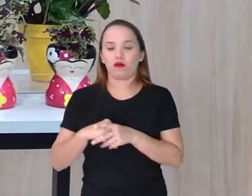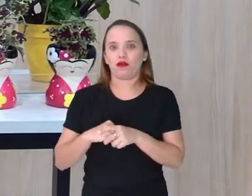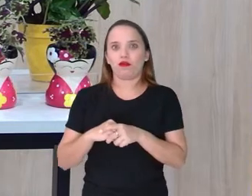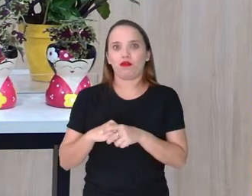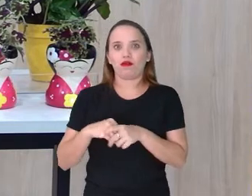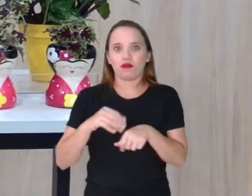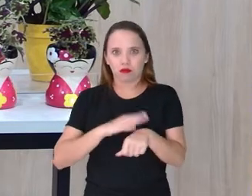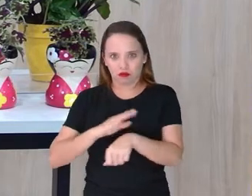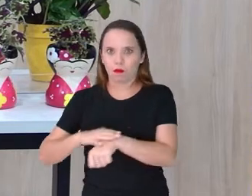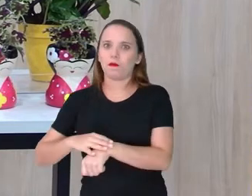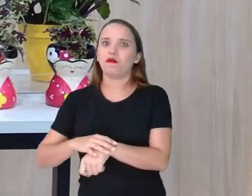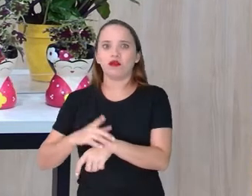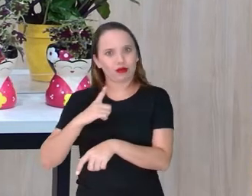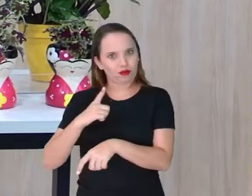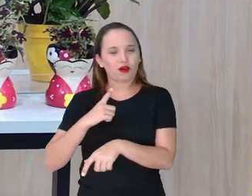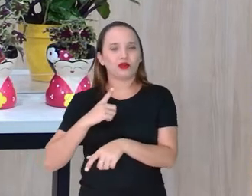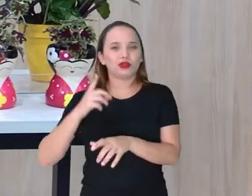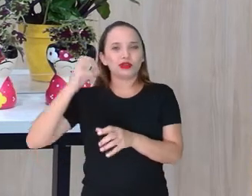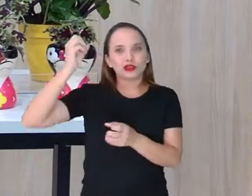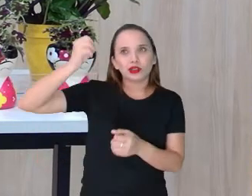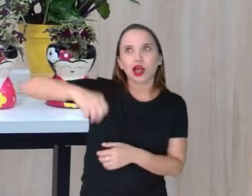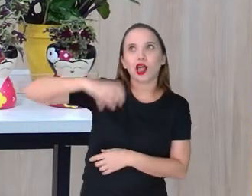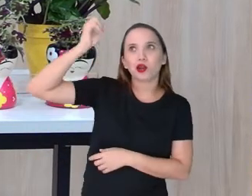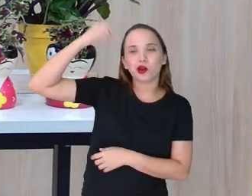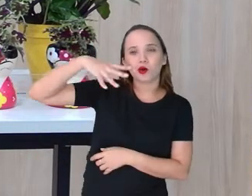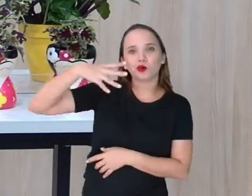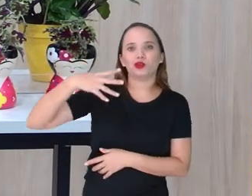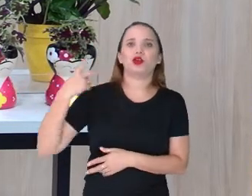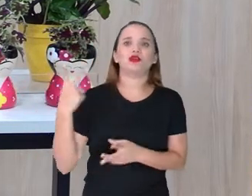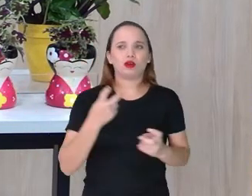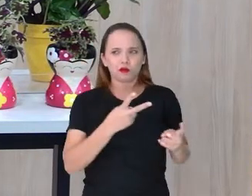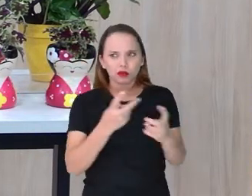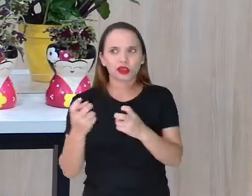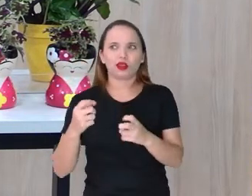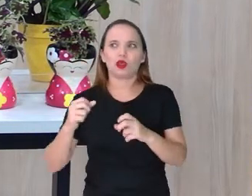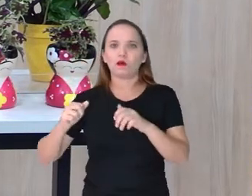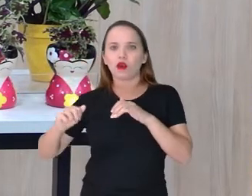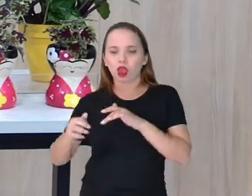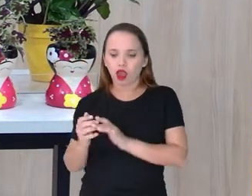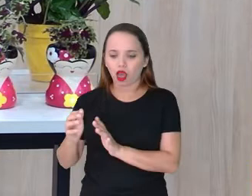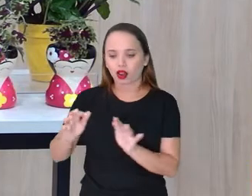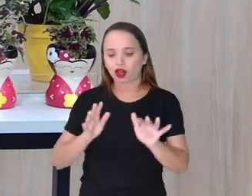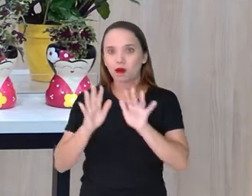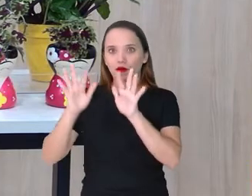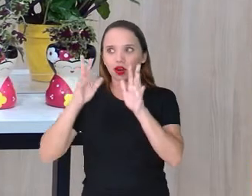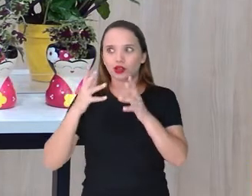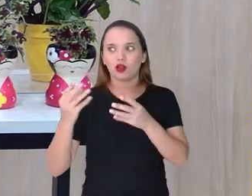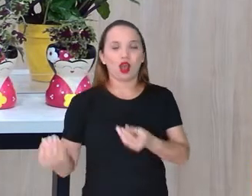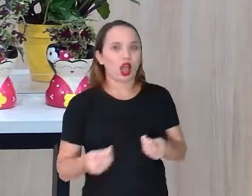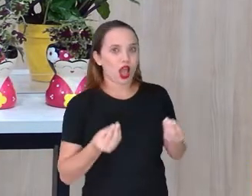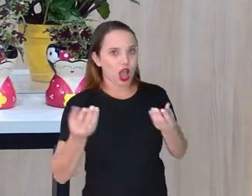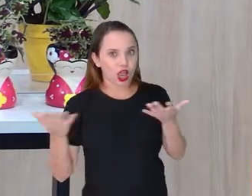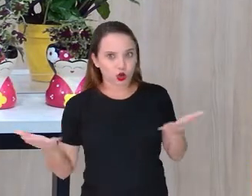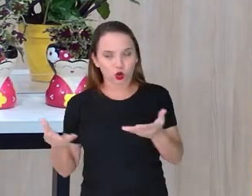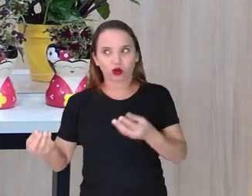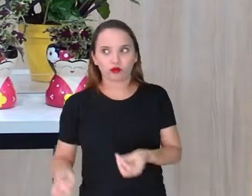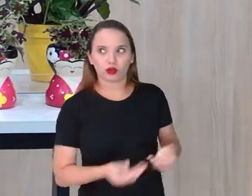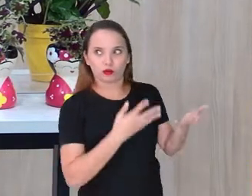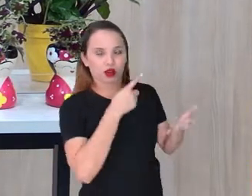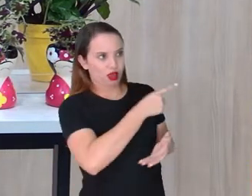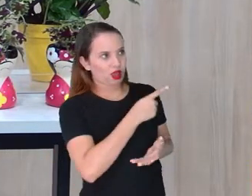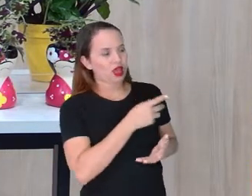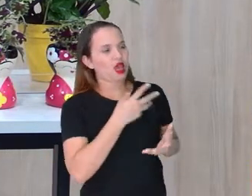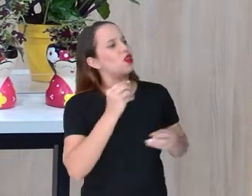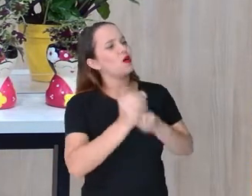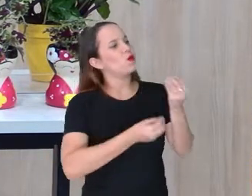fotossíntese acontecendo em presença de luz. Nós vamos observar a liberação de oxigênio. Vou passar aqui para a professora Isabel, o que é